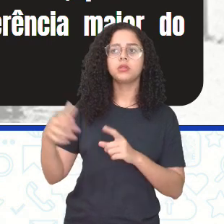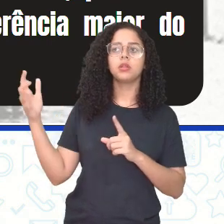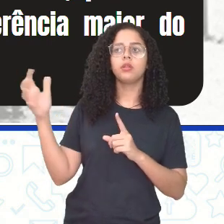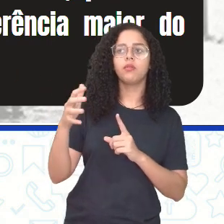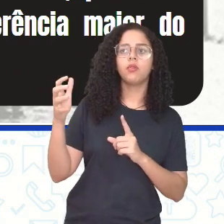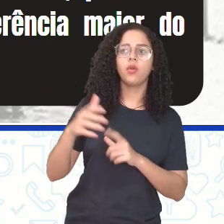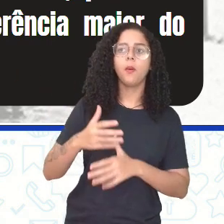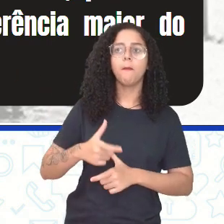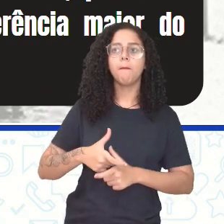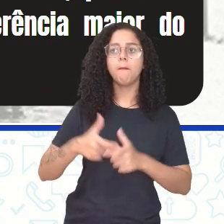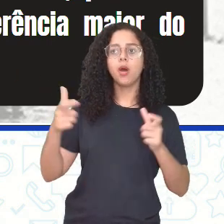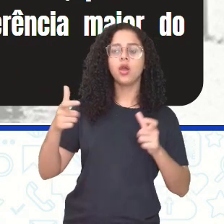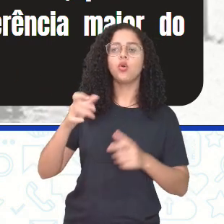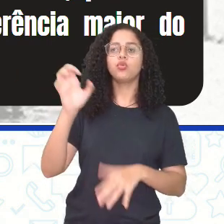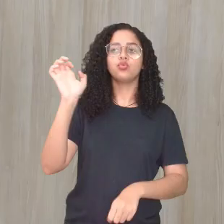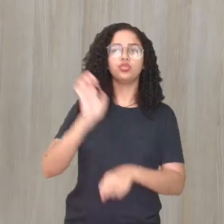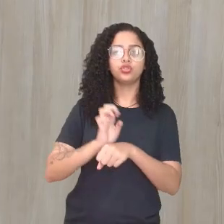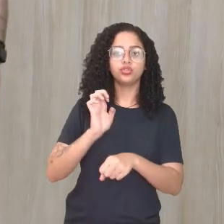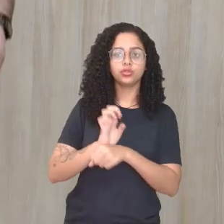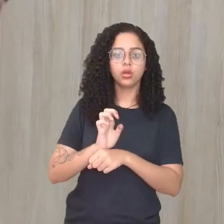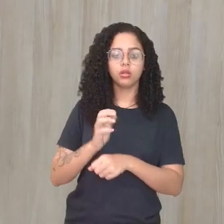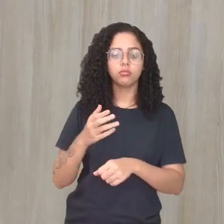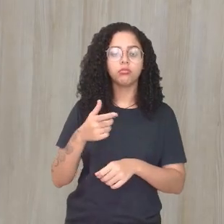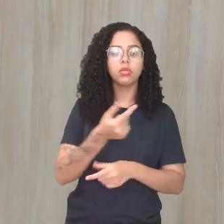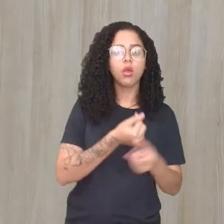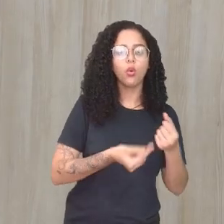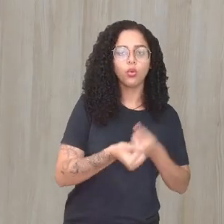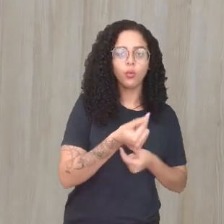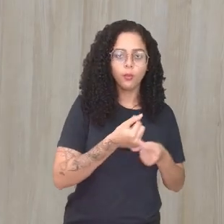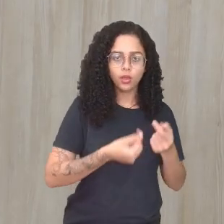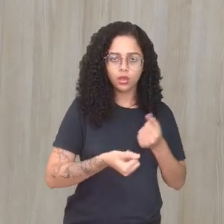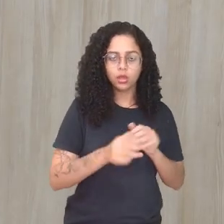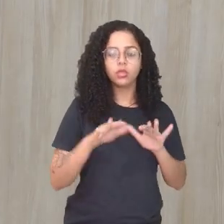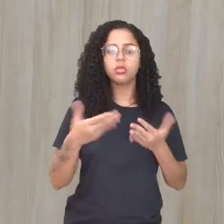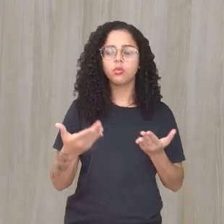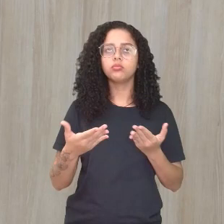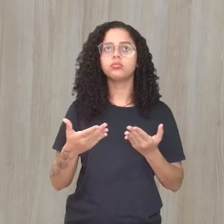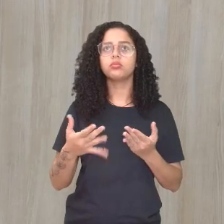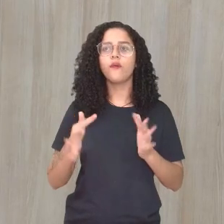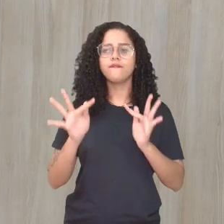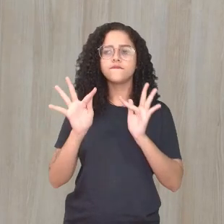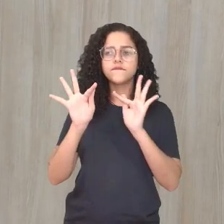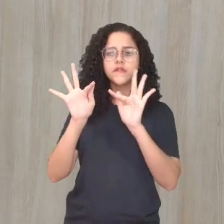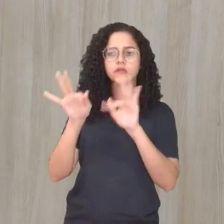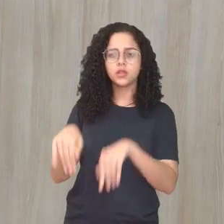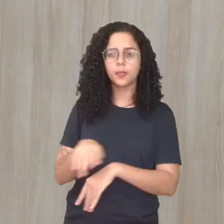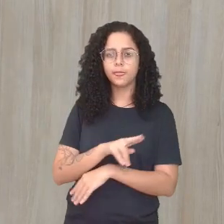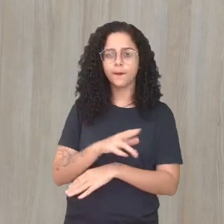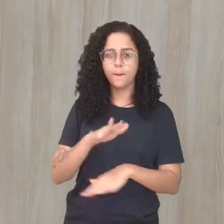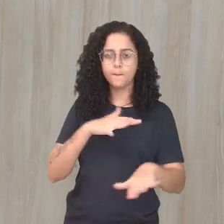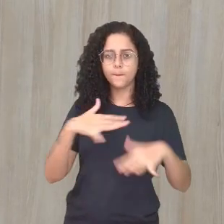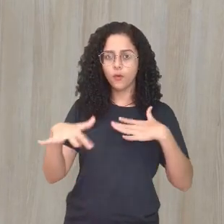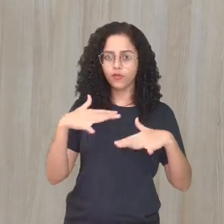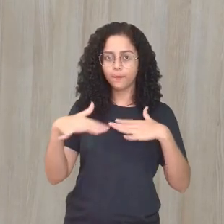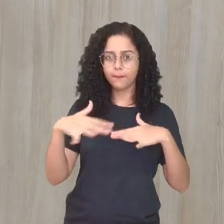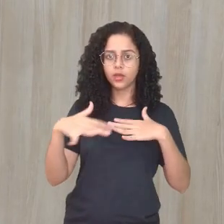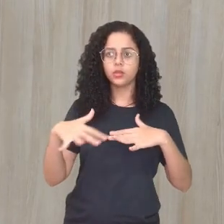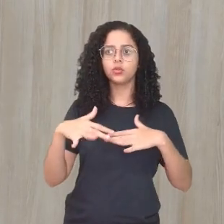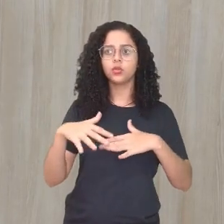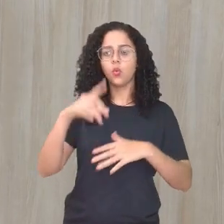na economia. Então, quando a gente tem aí o final, né, do chamado movimento